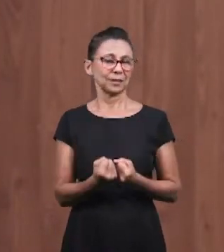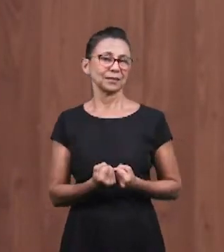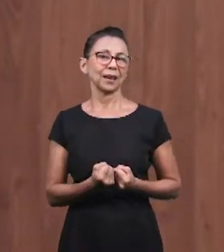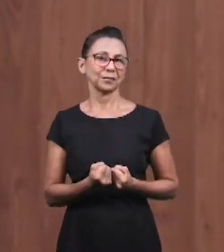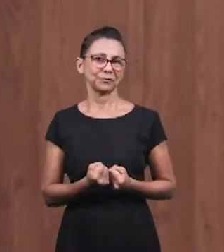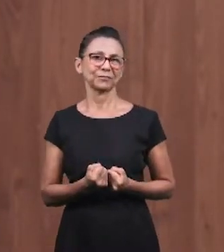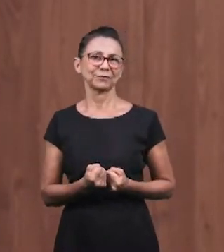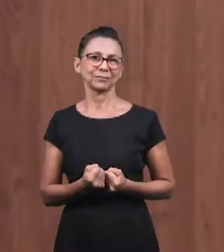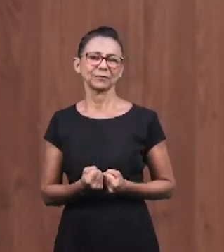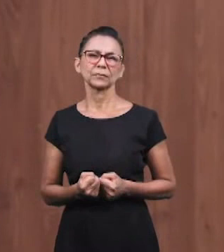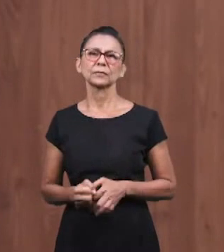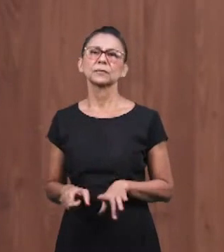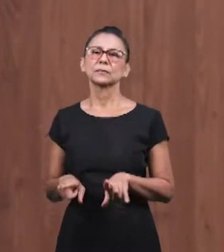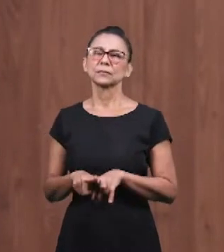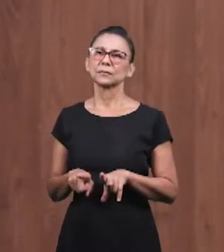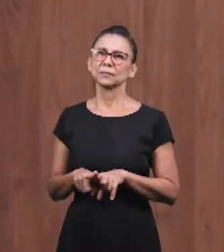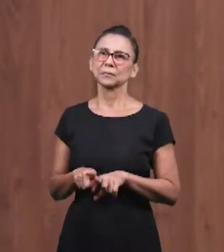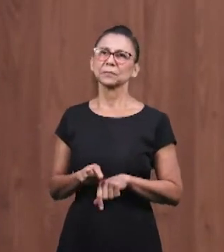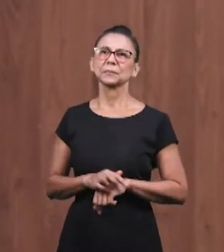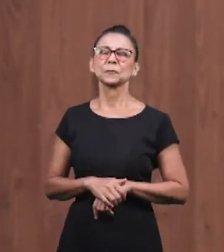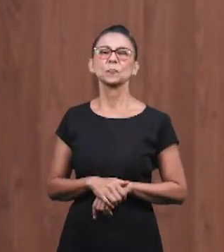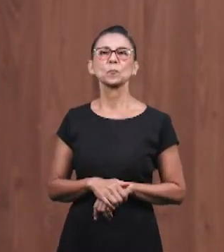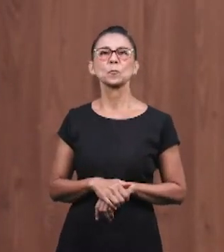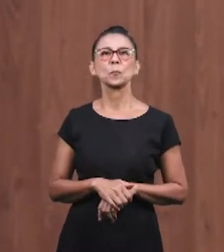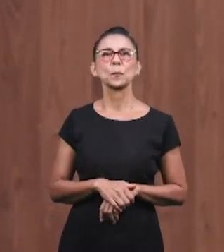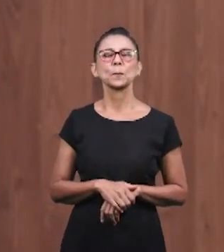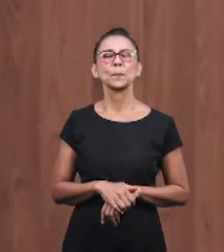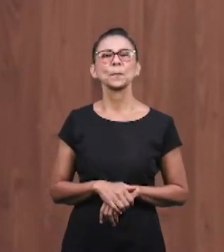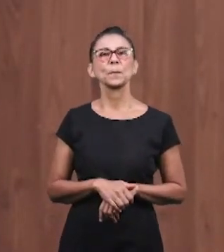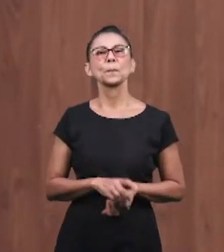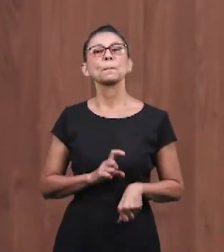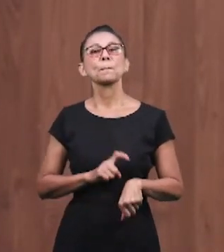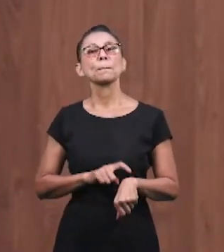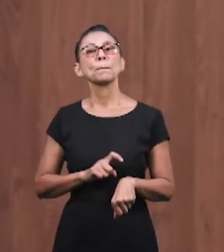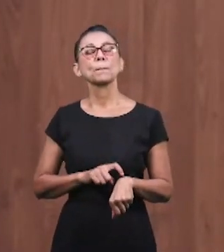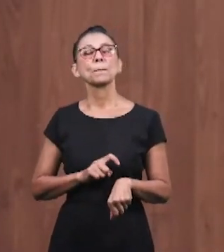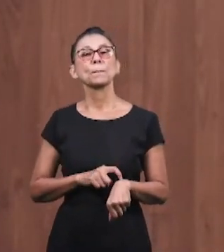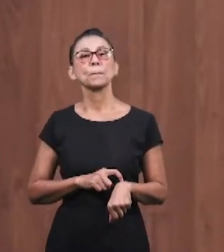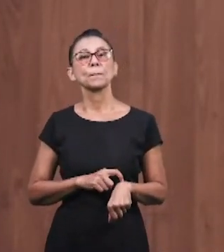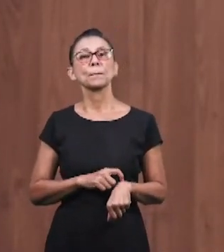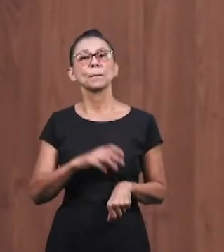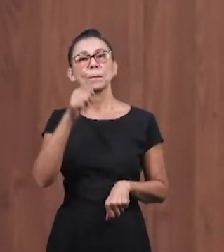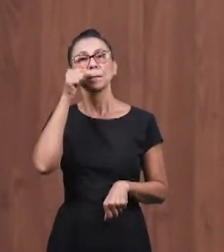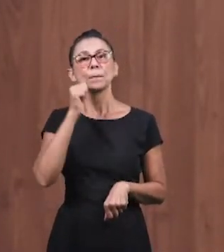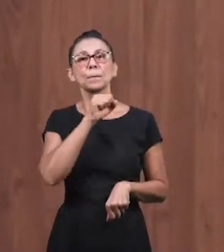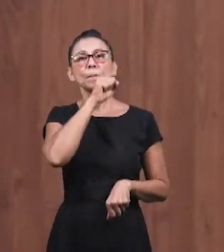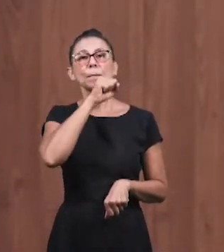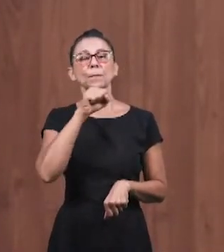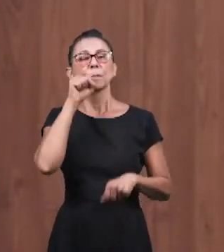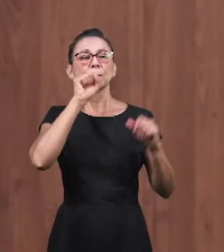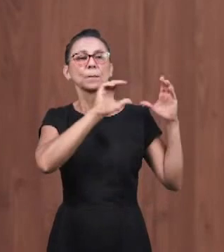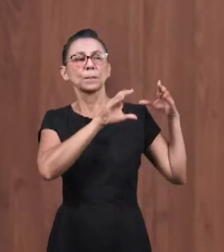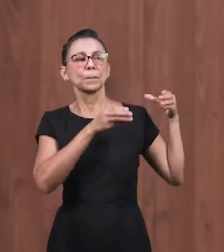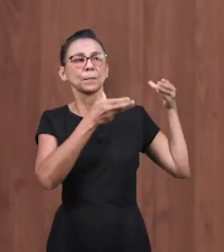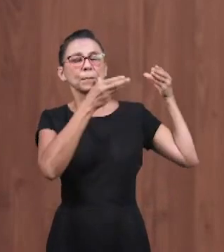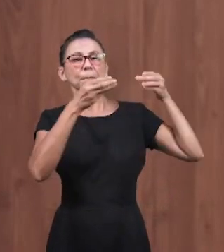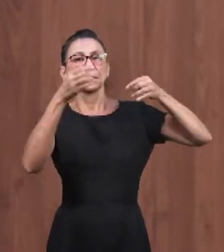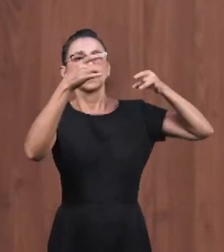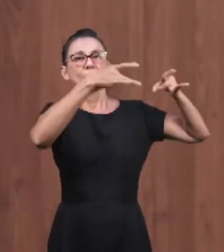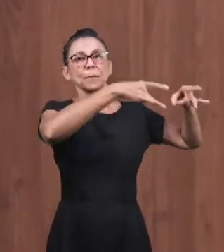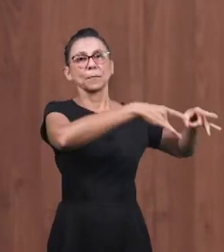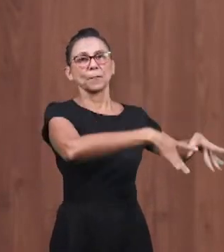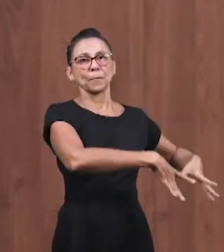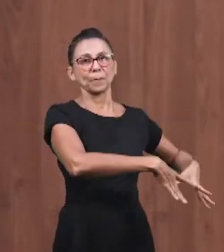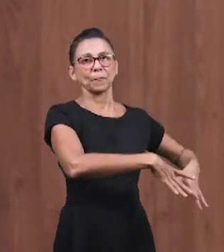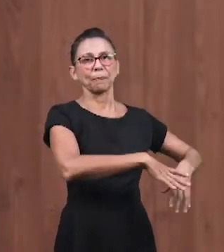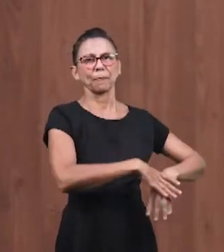Senhor Jesus nos dá. E também muito bem colocado pelo irmão o ponto em que ela abandona, a mulher samaritana abandona o seu cântaro